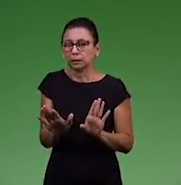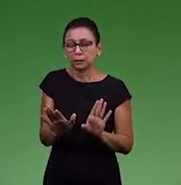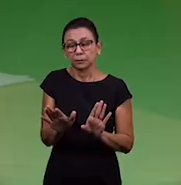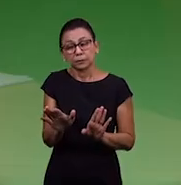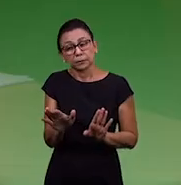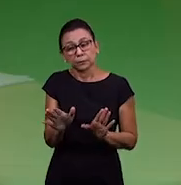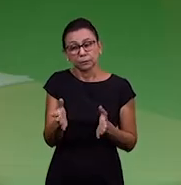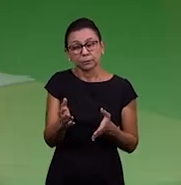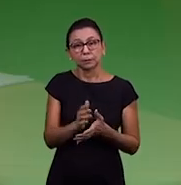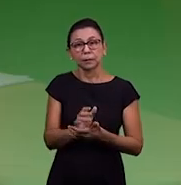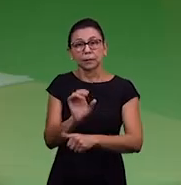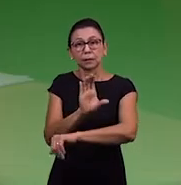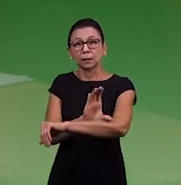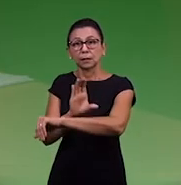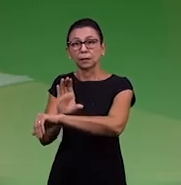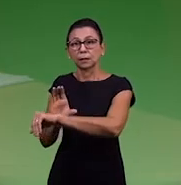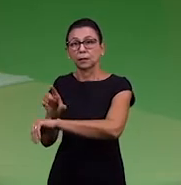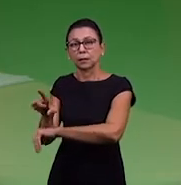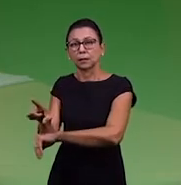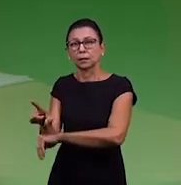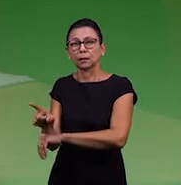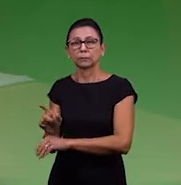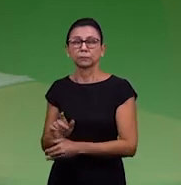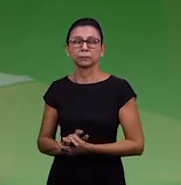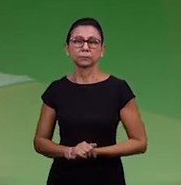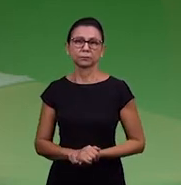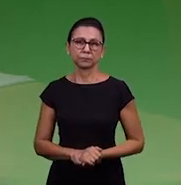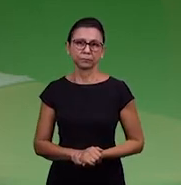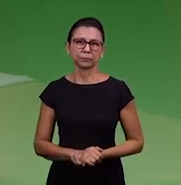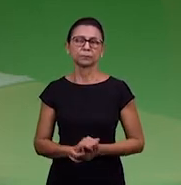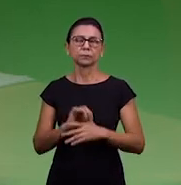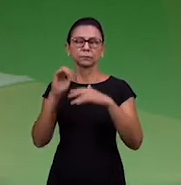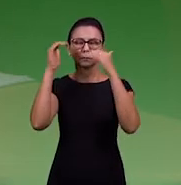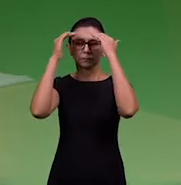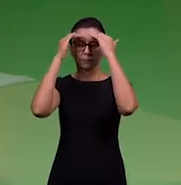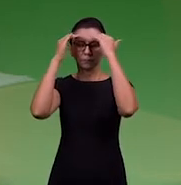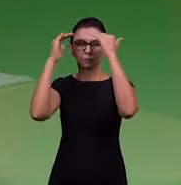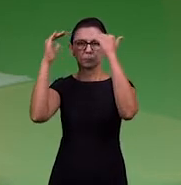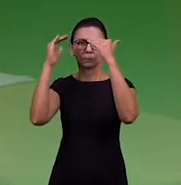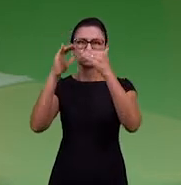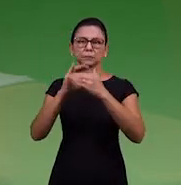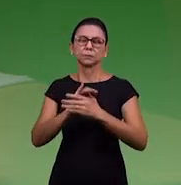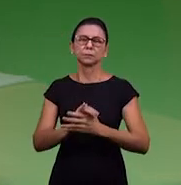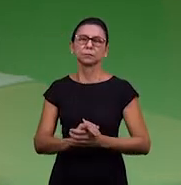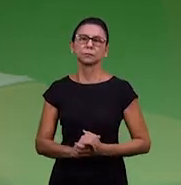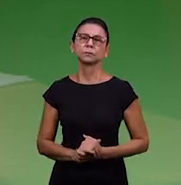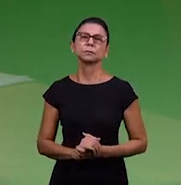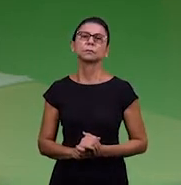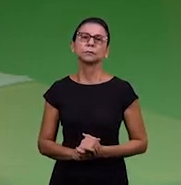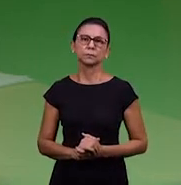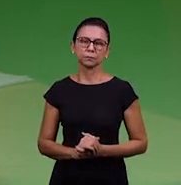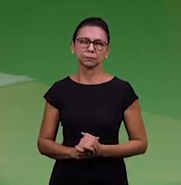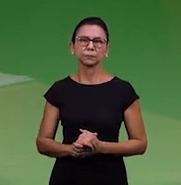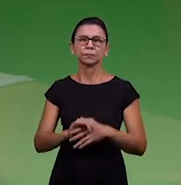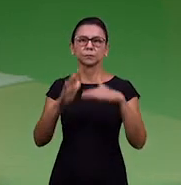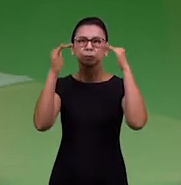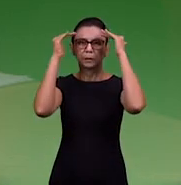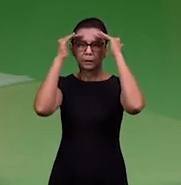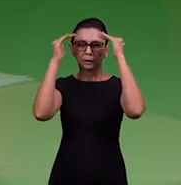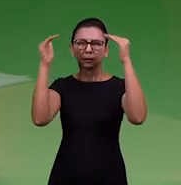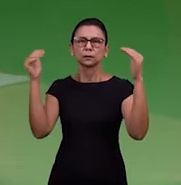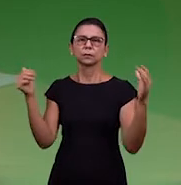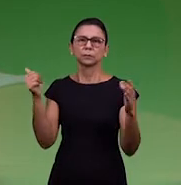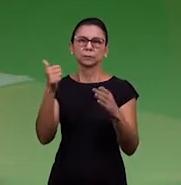Ele ficou lá em Canaã, vamos dizer assim, no fim do mundo. Mas em obediência ao Senhor. E ele foi obediente, ele